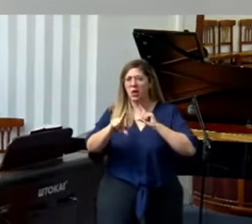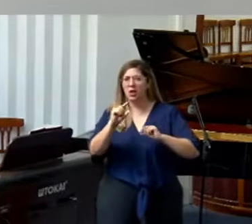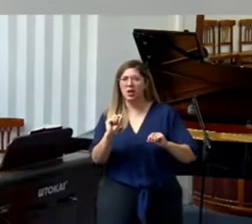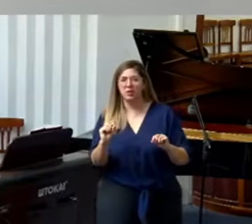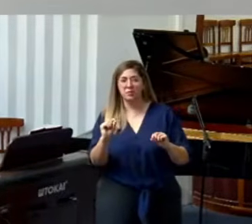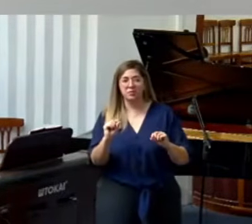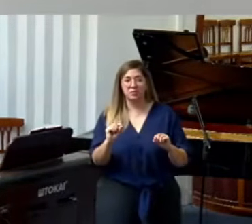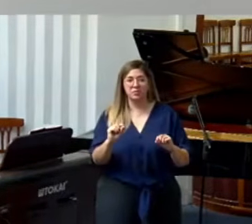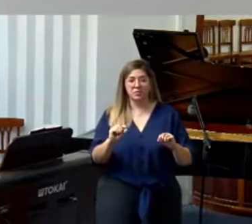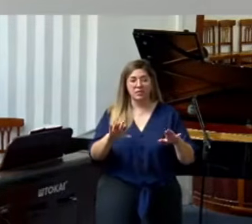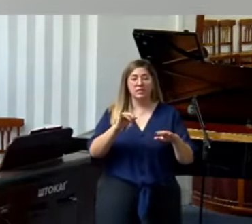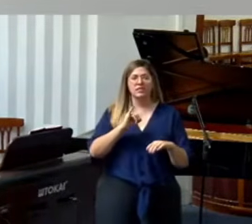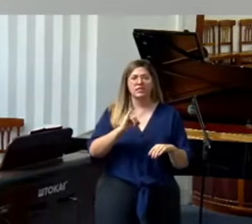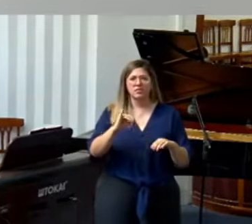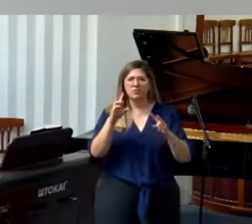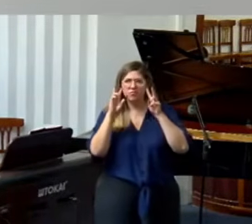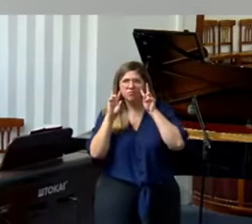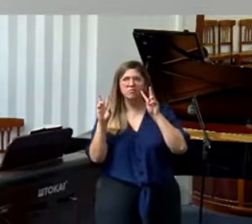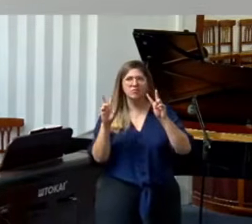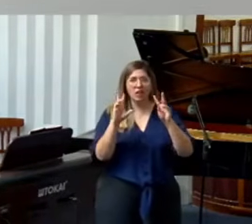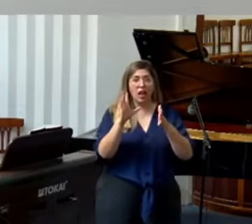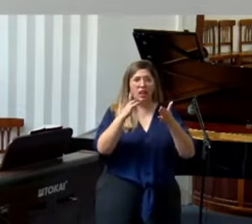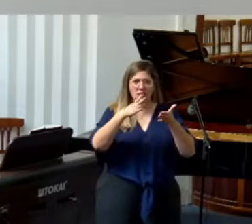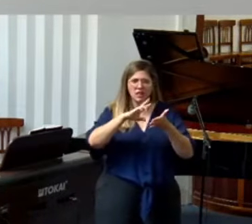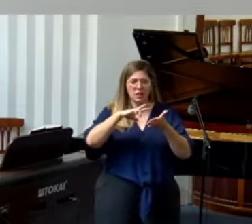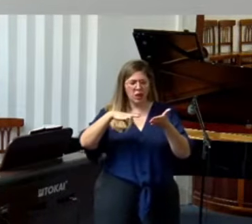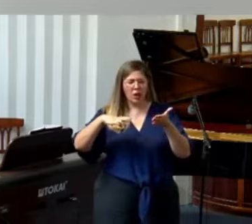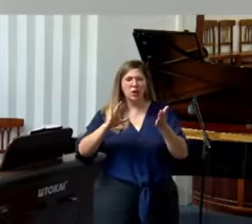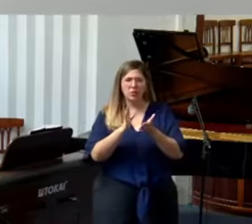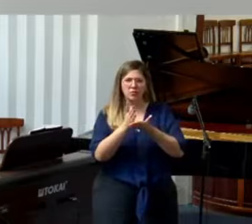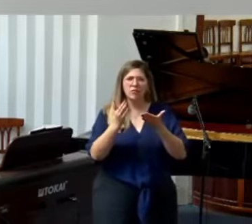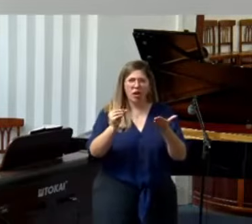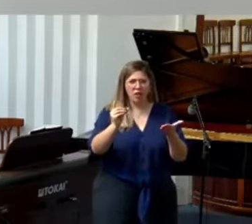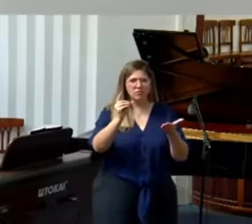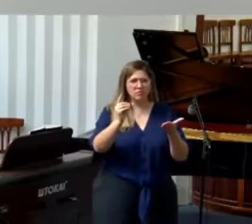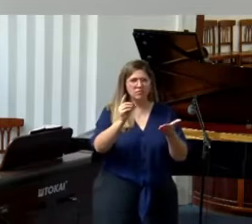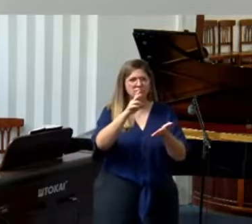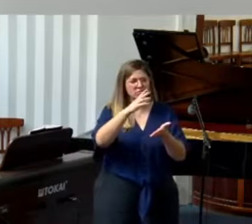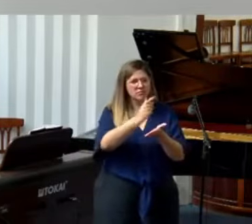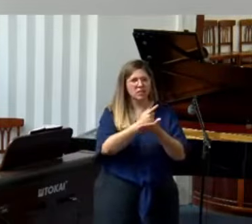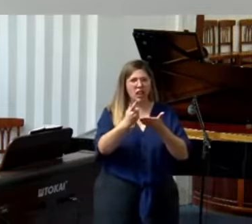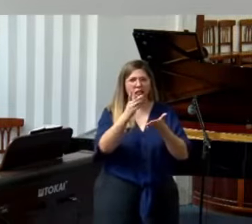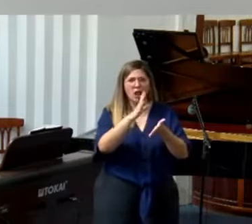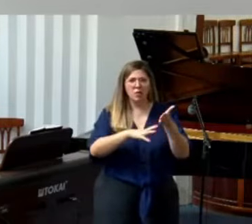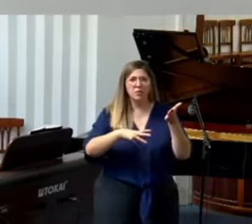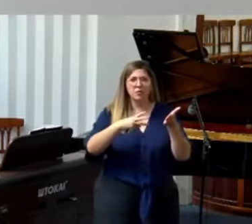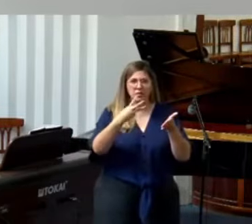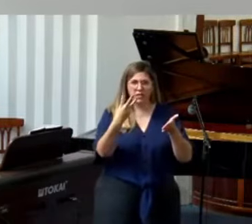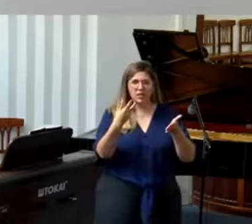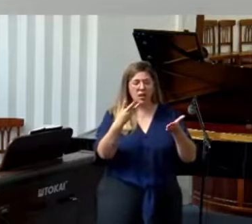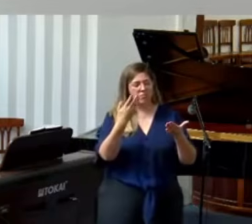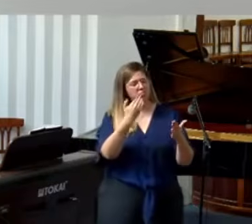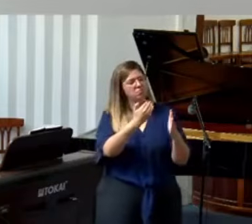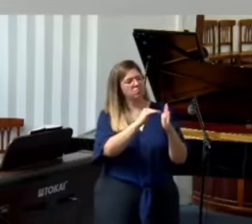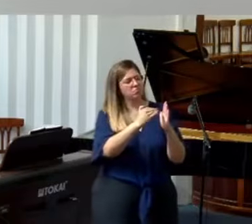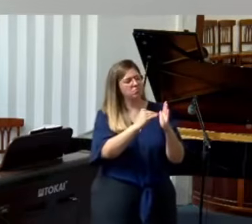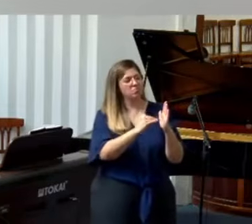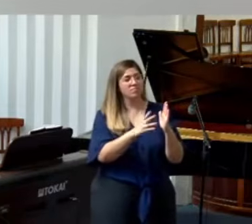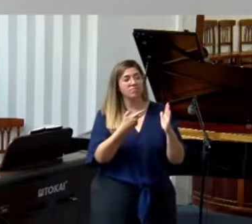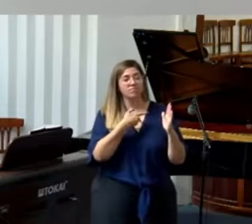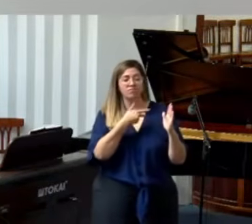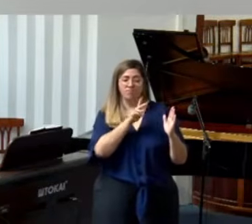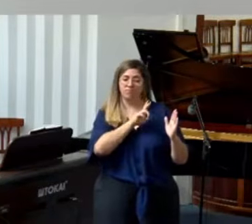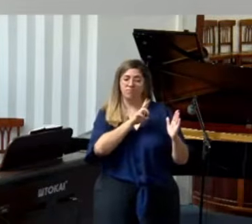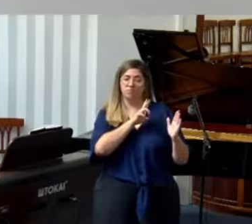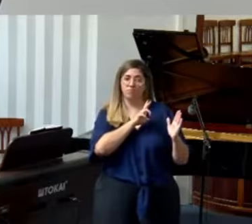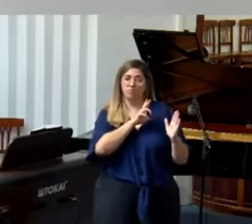este texto, eu gostaria que nós pensássemos a respeito de nossas prioridades, a respeito de nossos projetos, de nossos